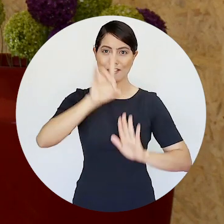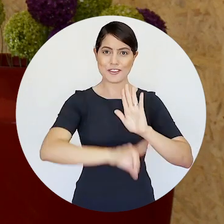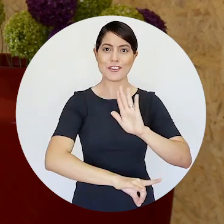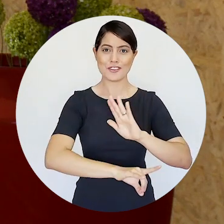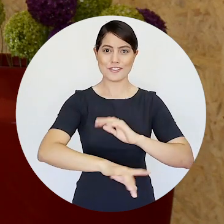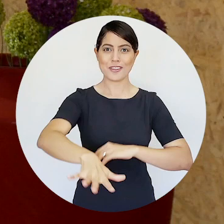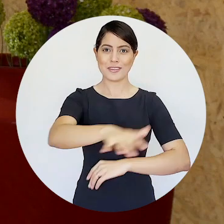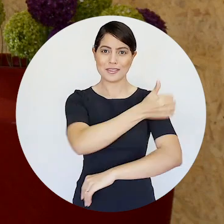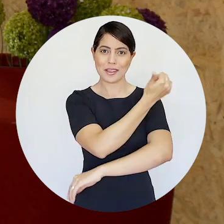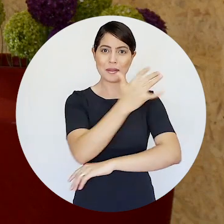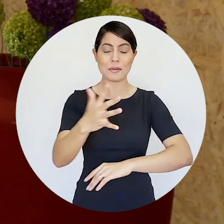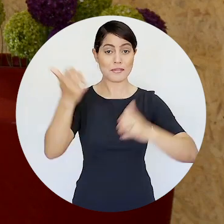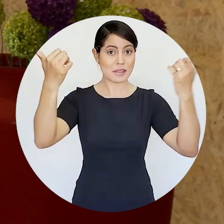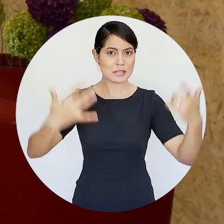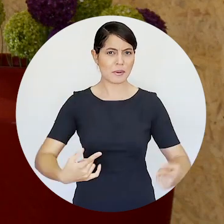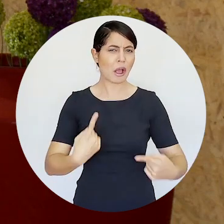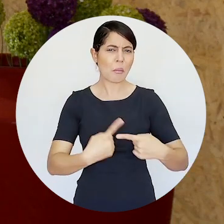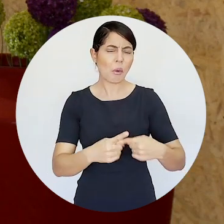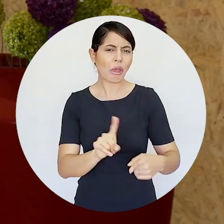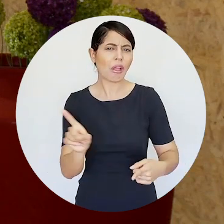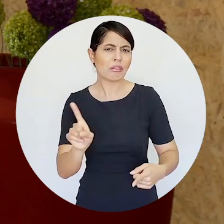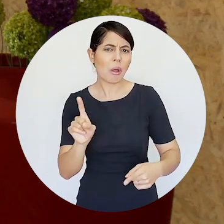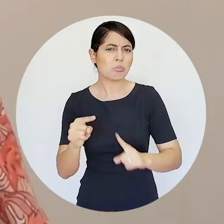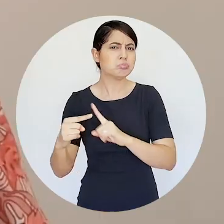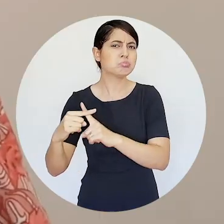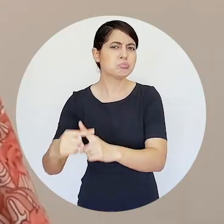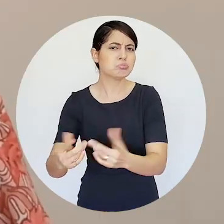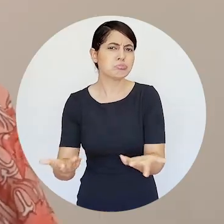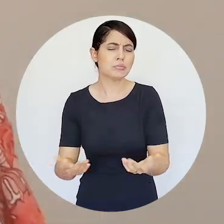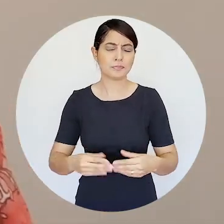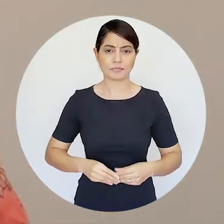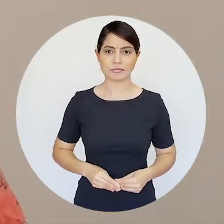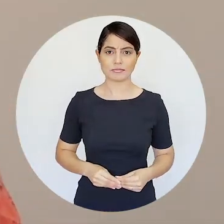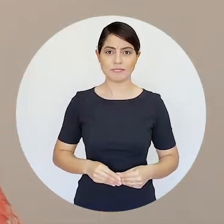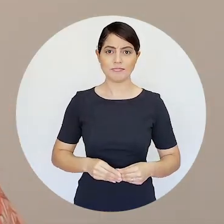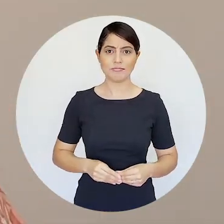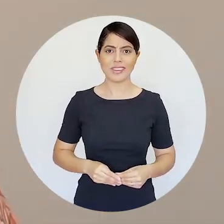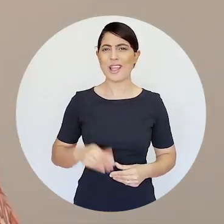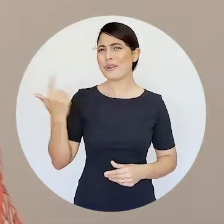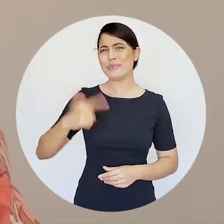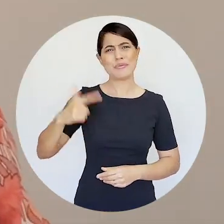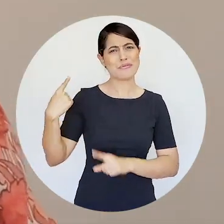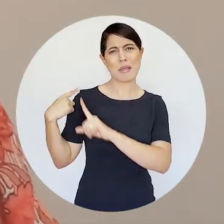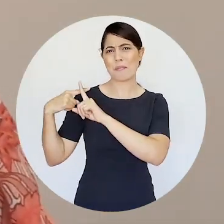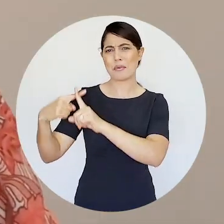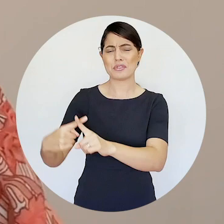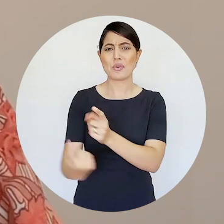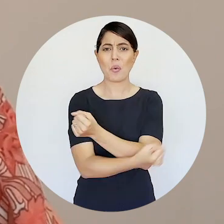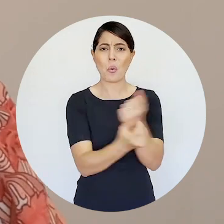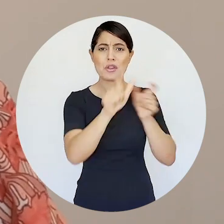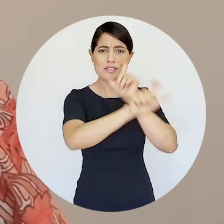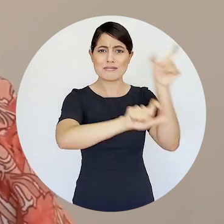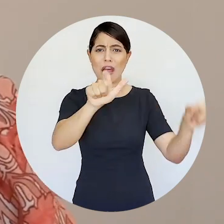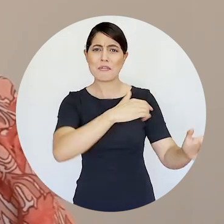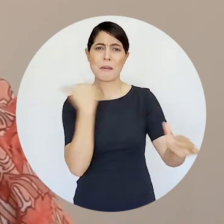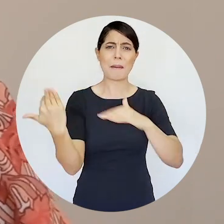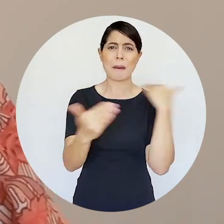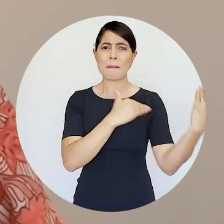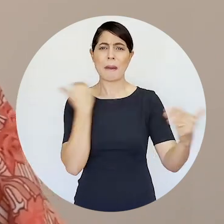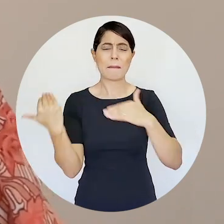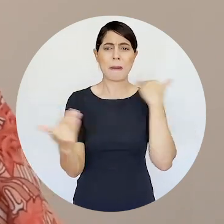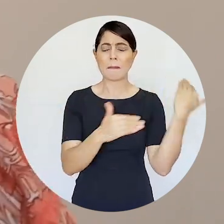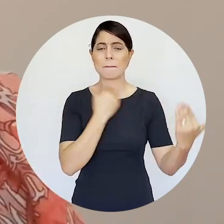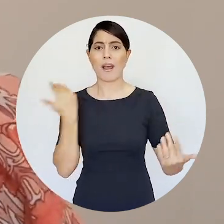Comissão Nacional de Direito Ambiental explica o porquê. Primeiro, porque não existe nada de positivo na morte de